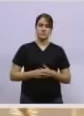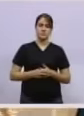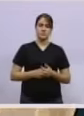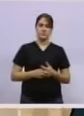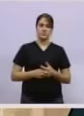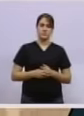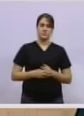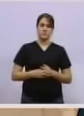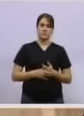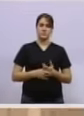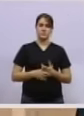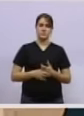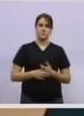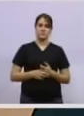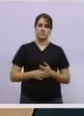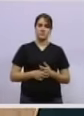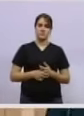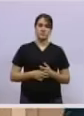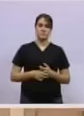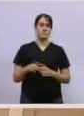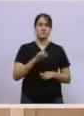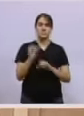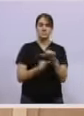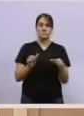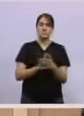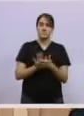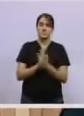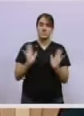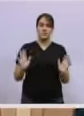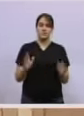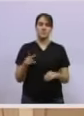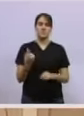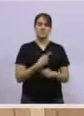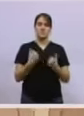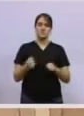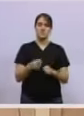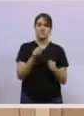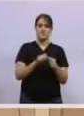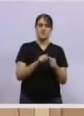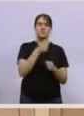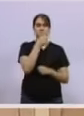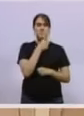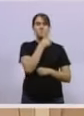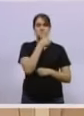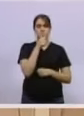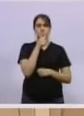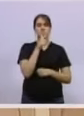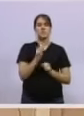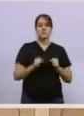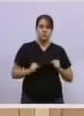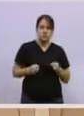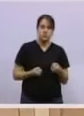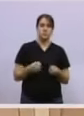Isso não vai alterar em absolutamente nada, não, minha gente. A gente tem que fazer o sacrifício, sim, todos os dias, toda